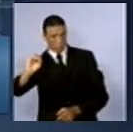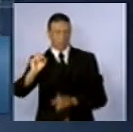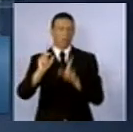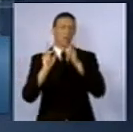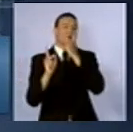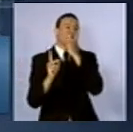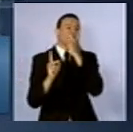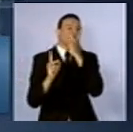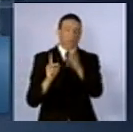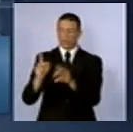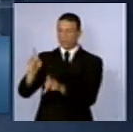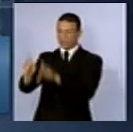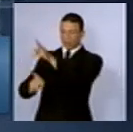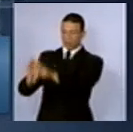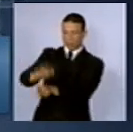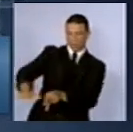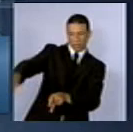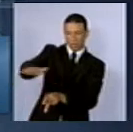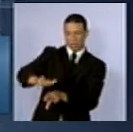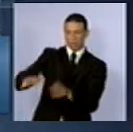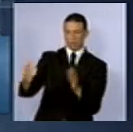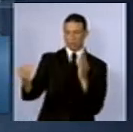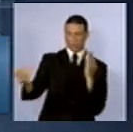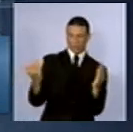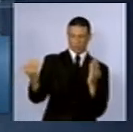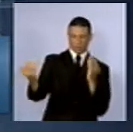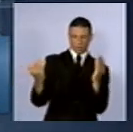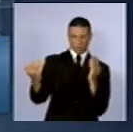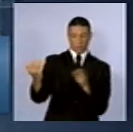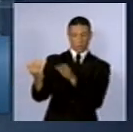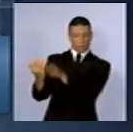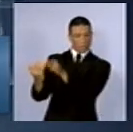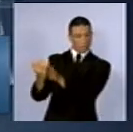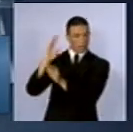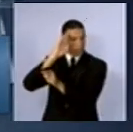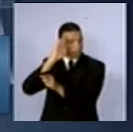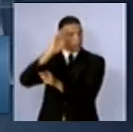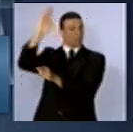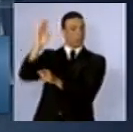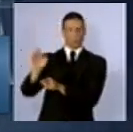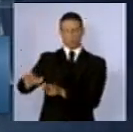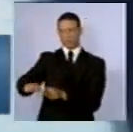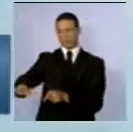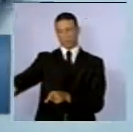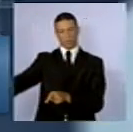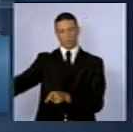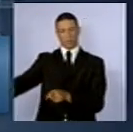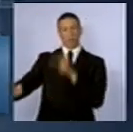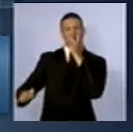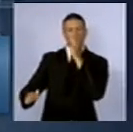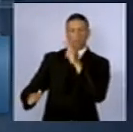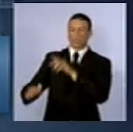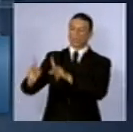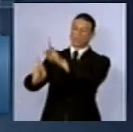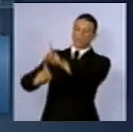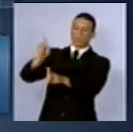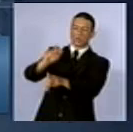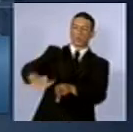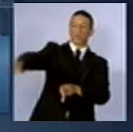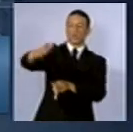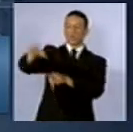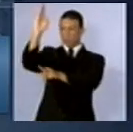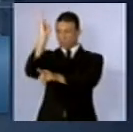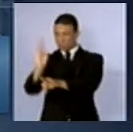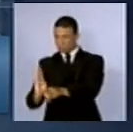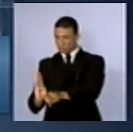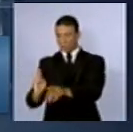referência porque tipicamente população geral ela tá exposta a menos que 0,1 microtesla né